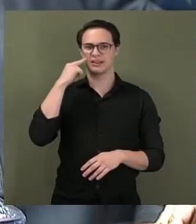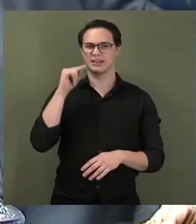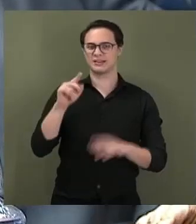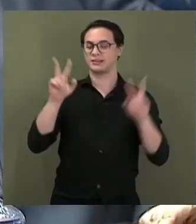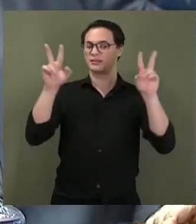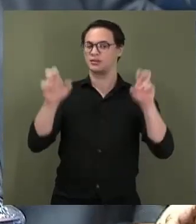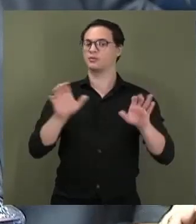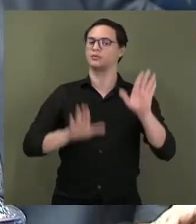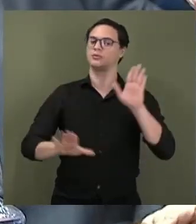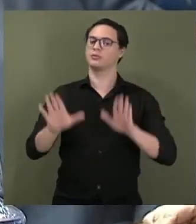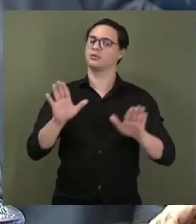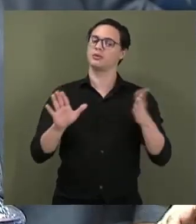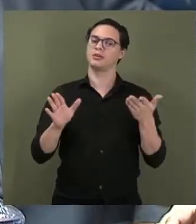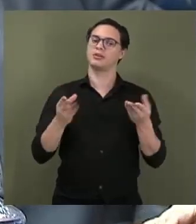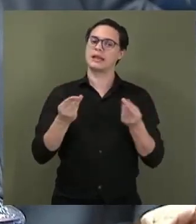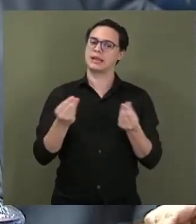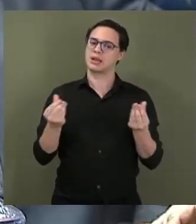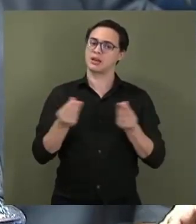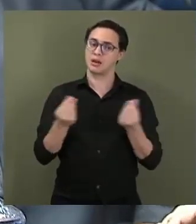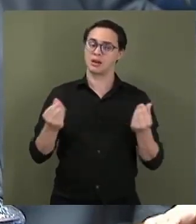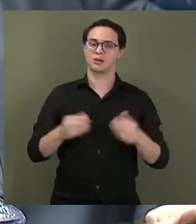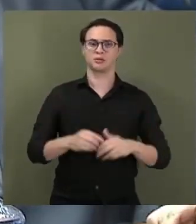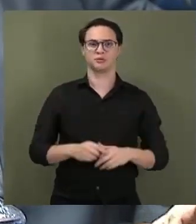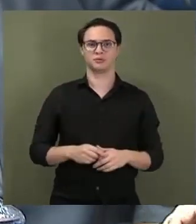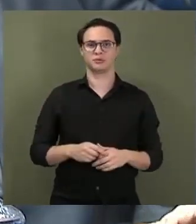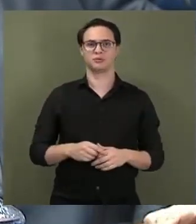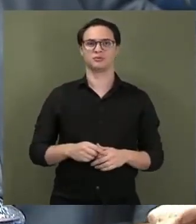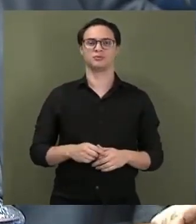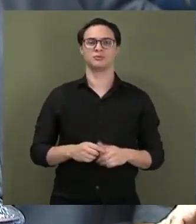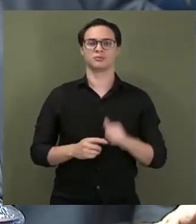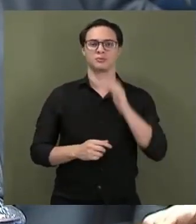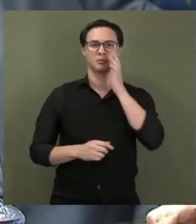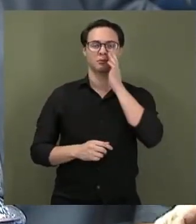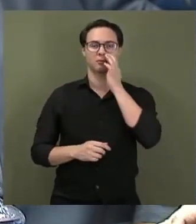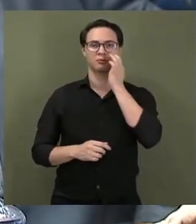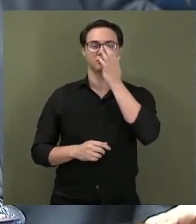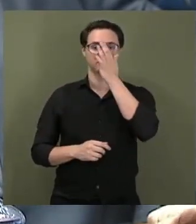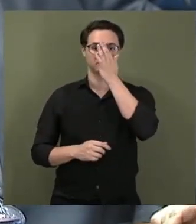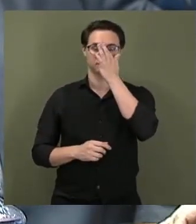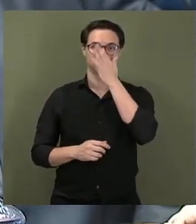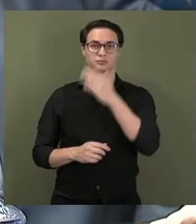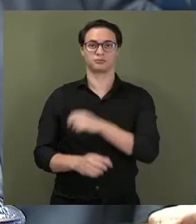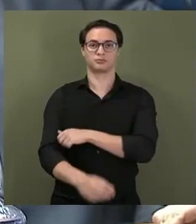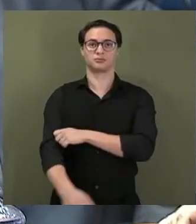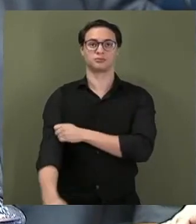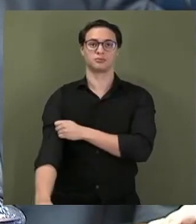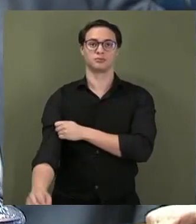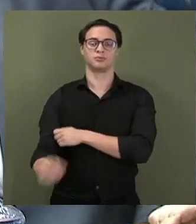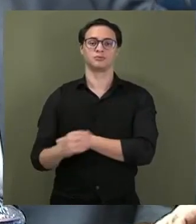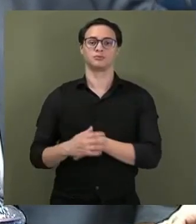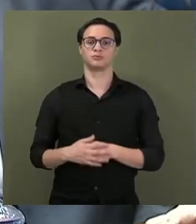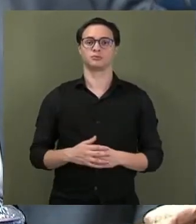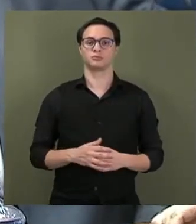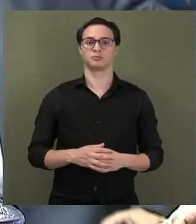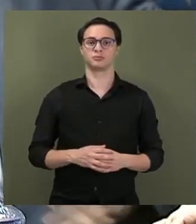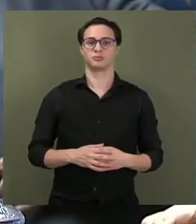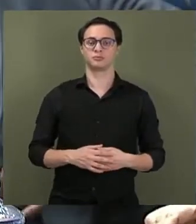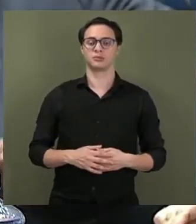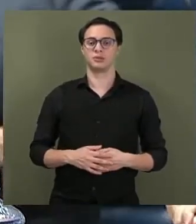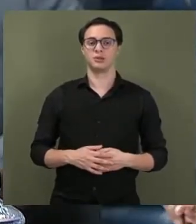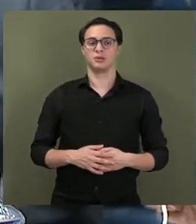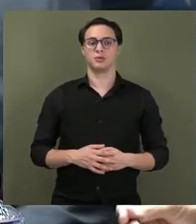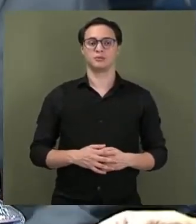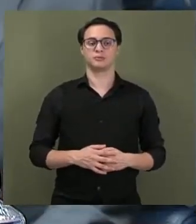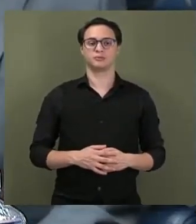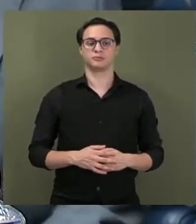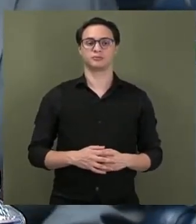compreensão dos colegas, inclusive está aqui na presença do próprio senador, para dizer que nós estamos muito preocupados